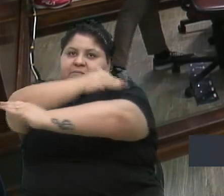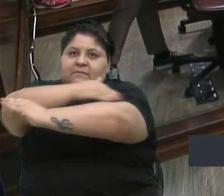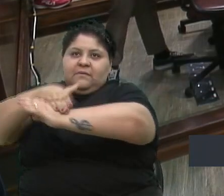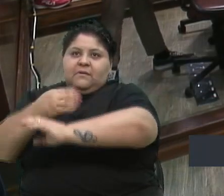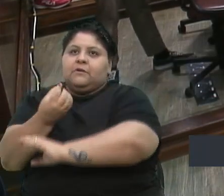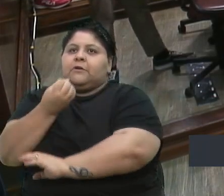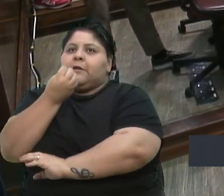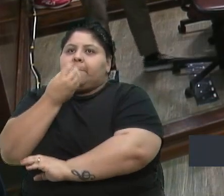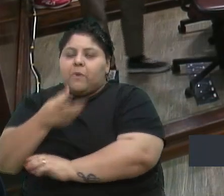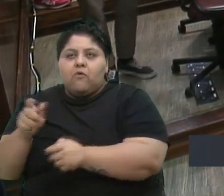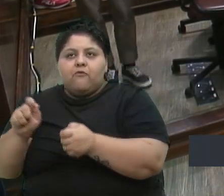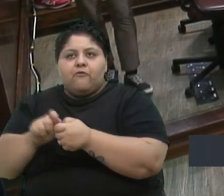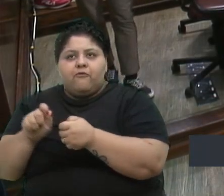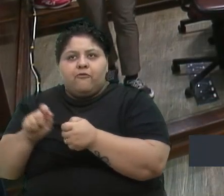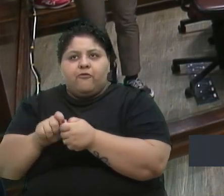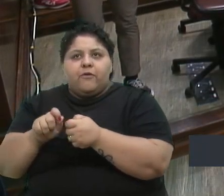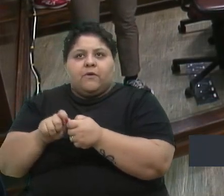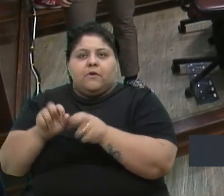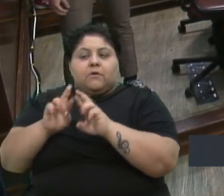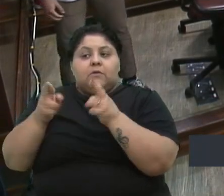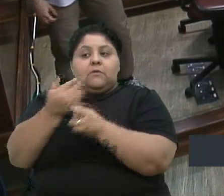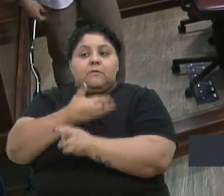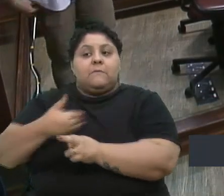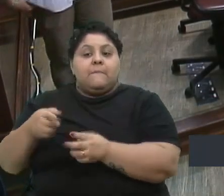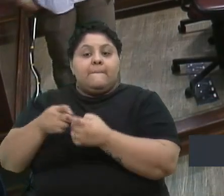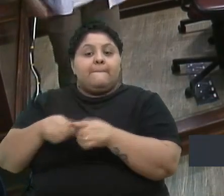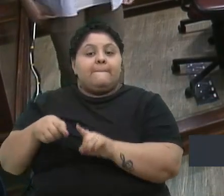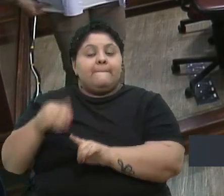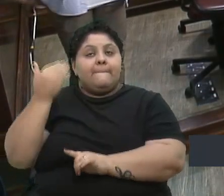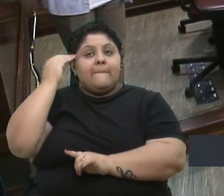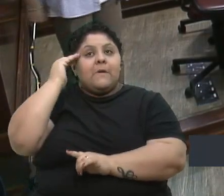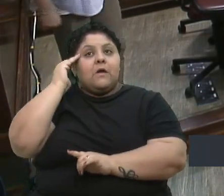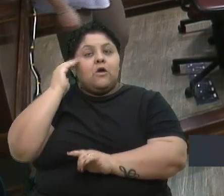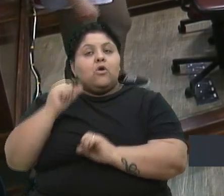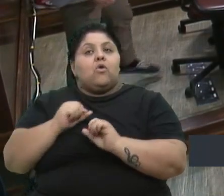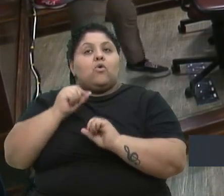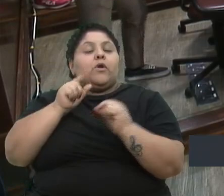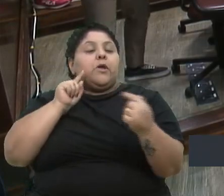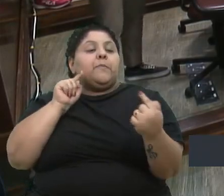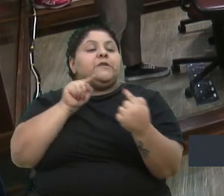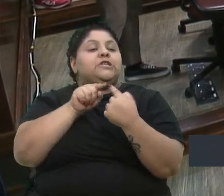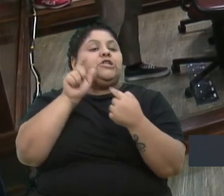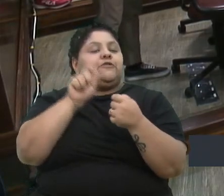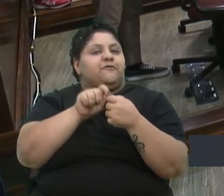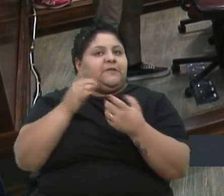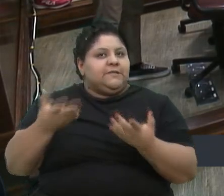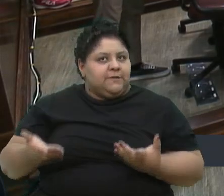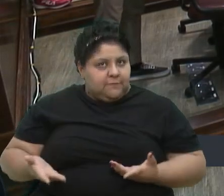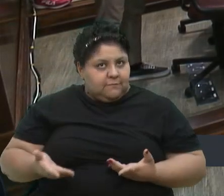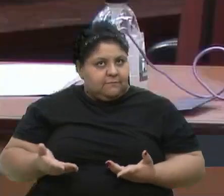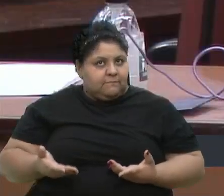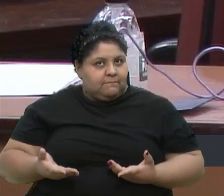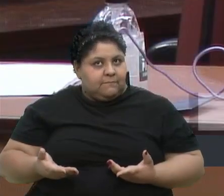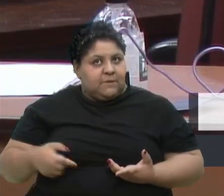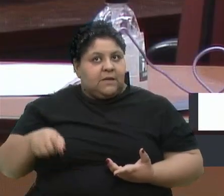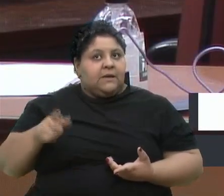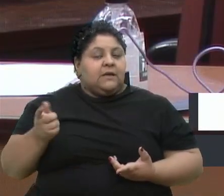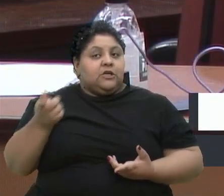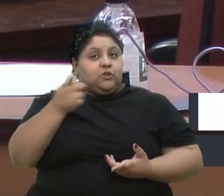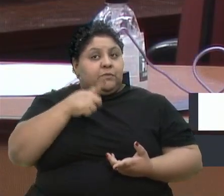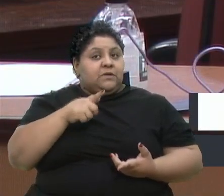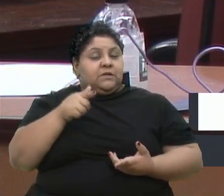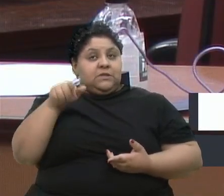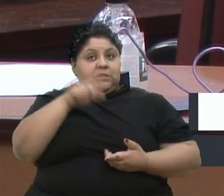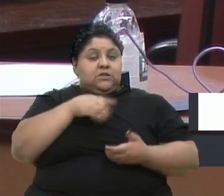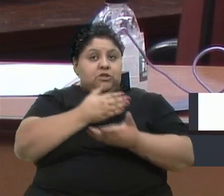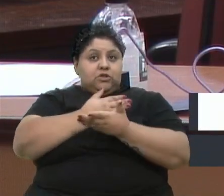audiência pública, mas a gente tem que entender com que olhar e qual o propósito que ela será feita. Né? É isso que a gente tem que entender. Se a gente começar um